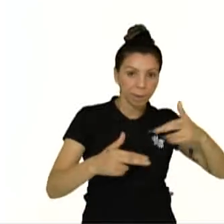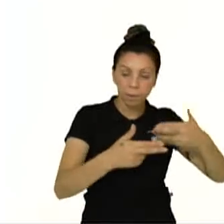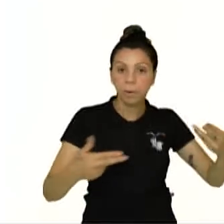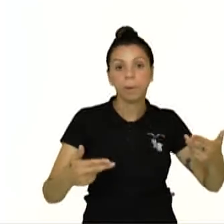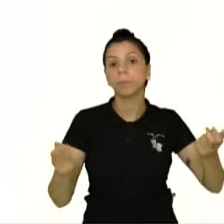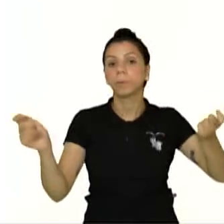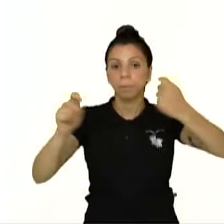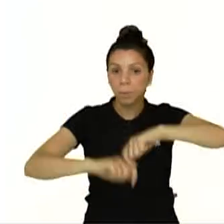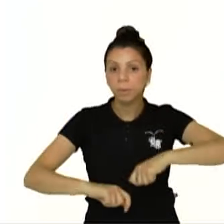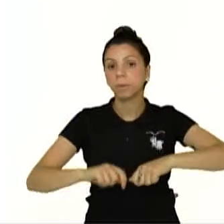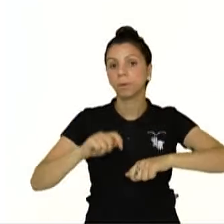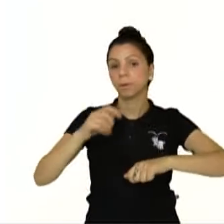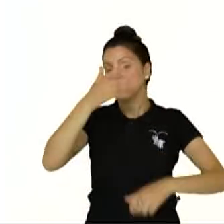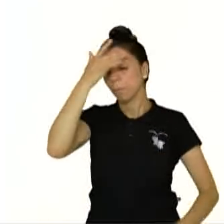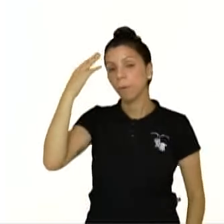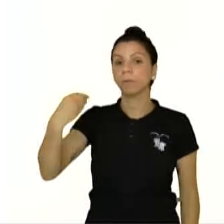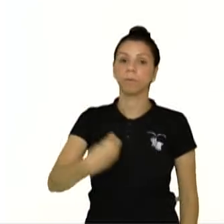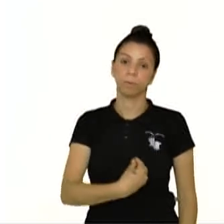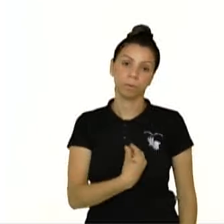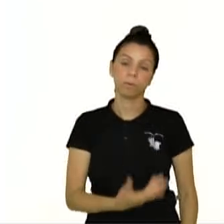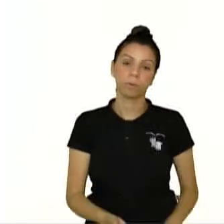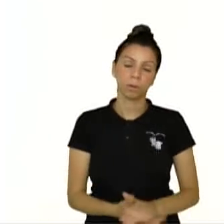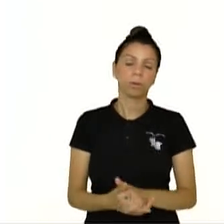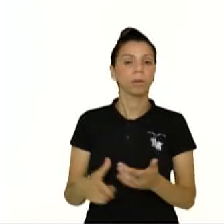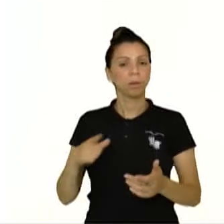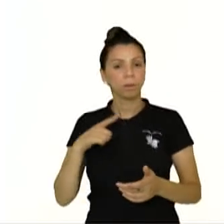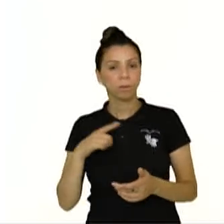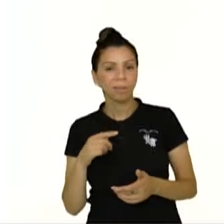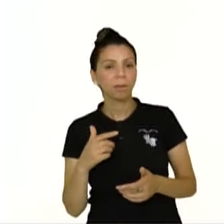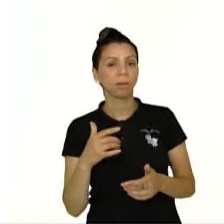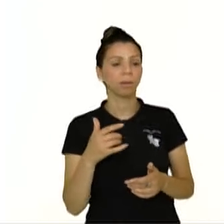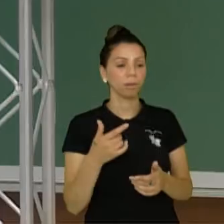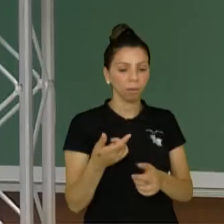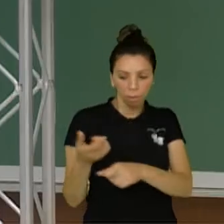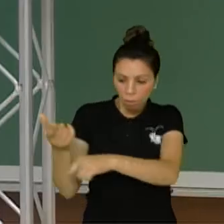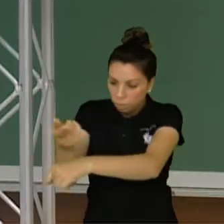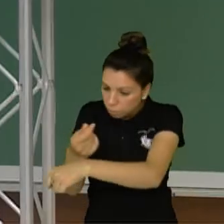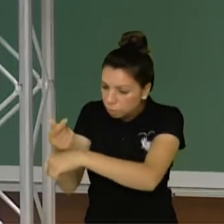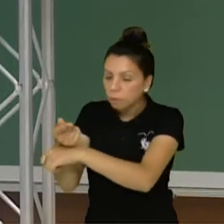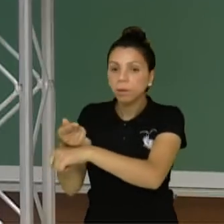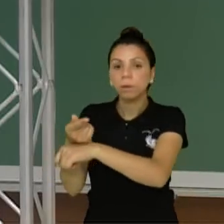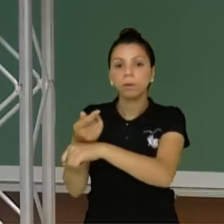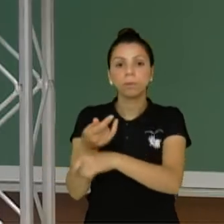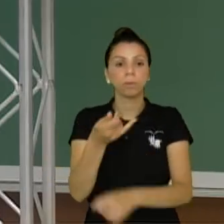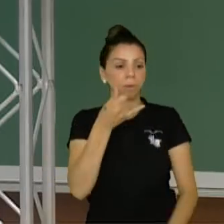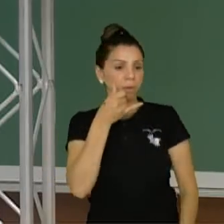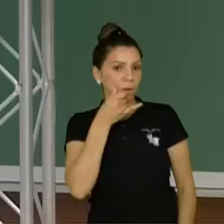ele atuou com dinheiro, com eletricidade, com aço, que ele teve várias críticas de que ele estava